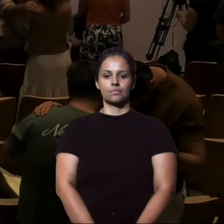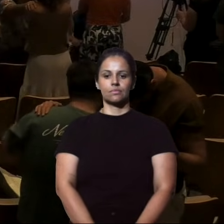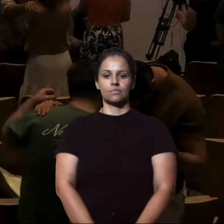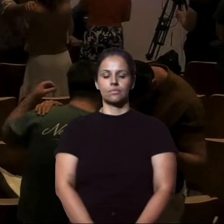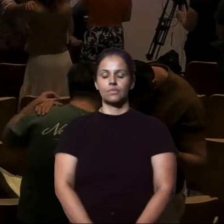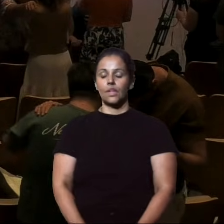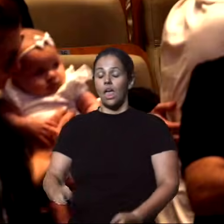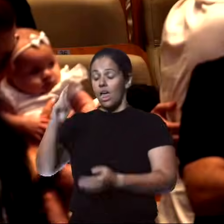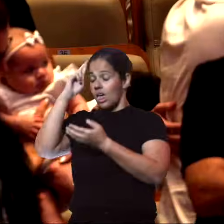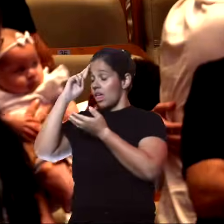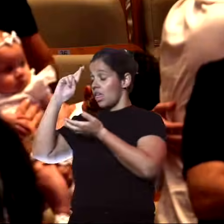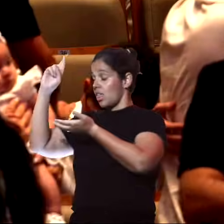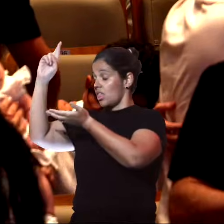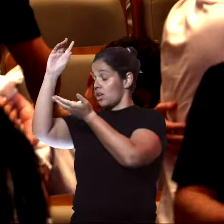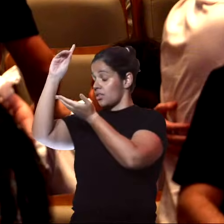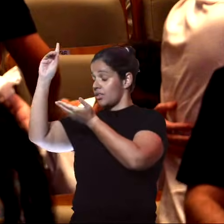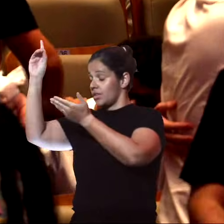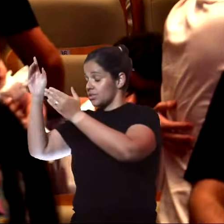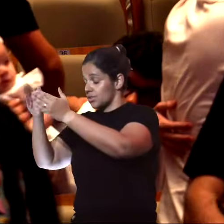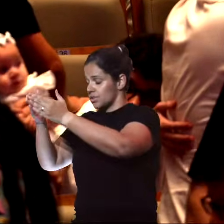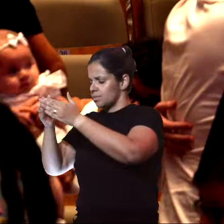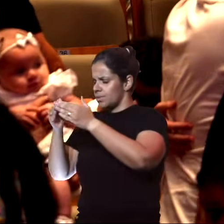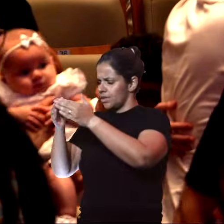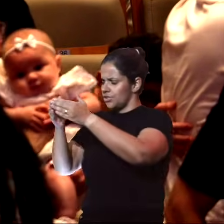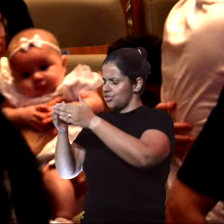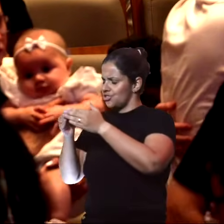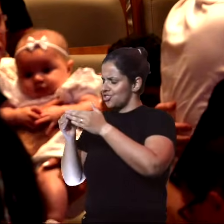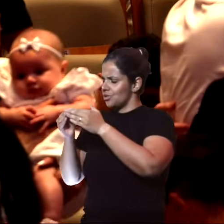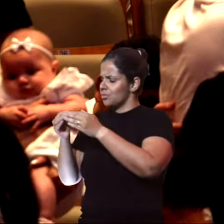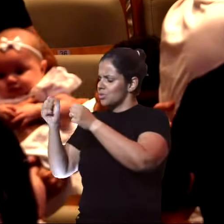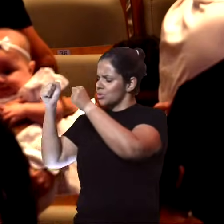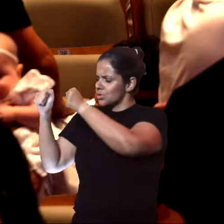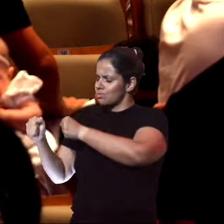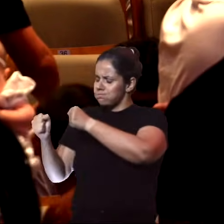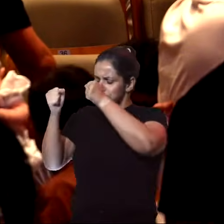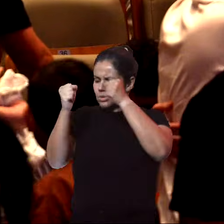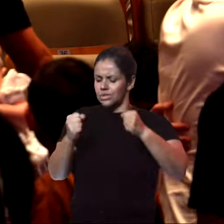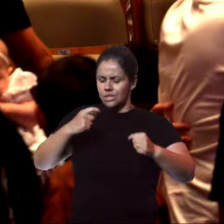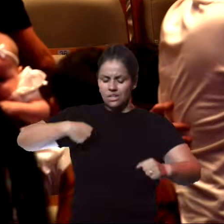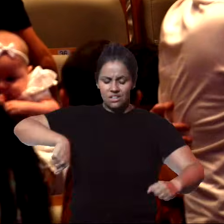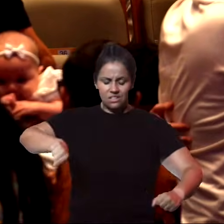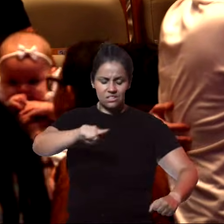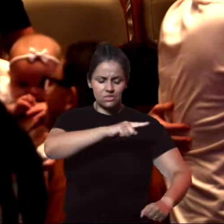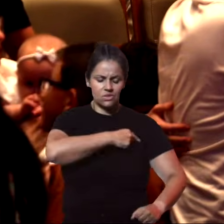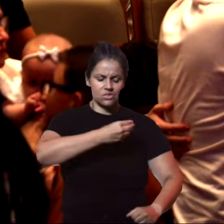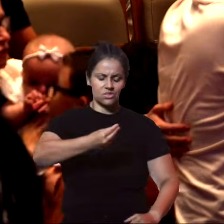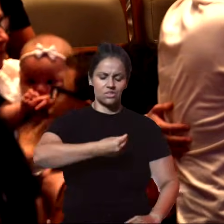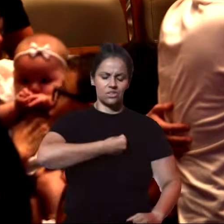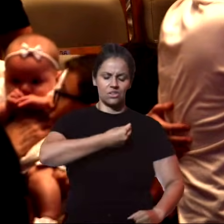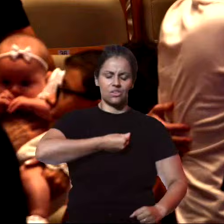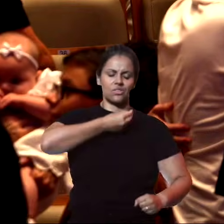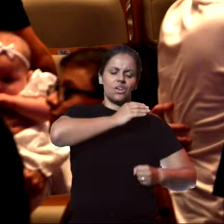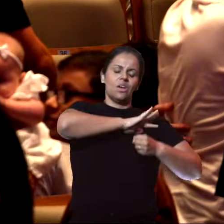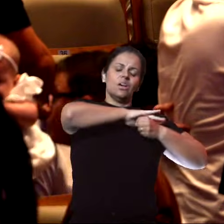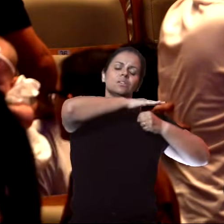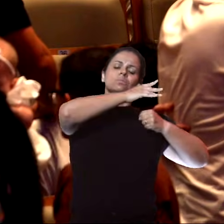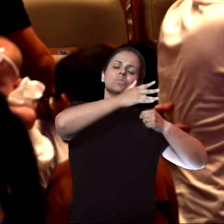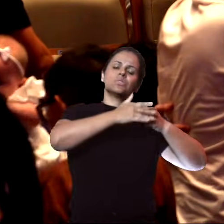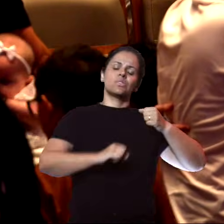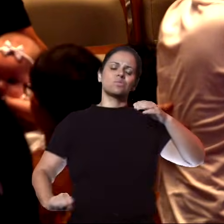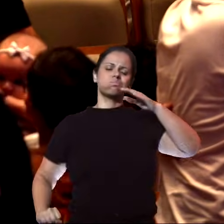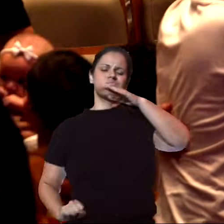Senhor Deus, nós te pedimos nessa tarde que o Senhor derrame do seu poder sobre as nossas vidas e nos encha, Pai, com a tua